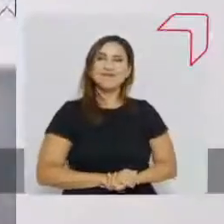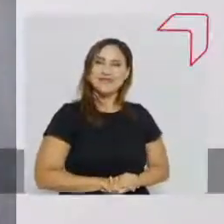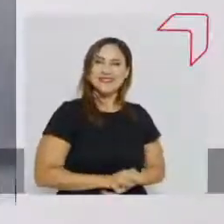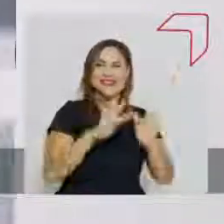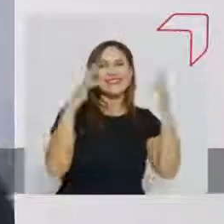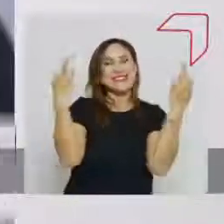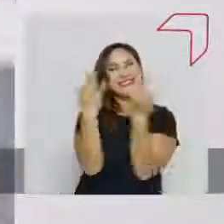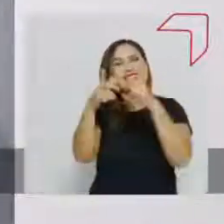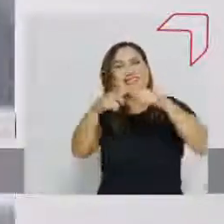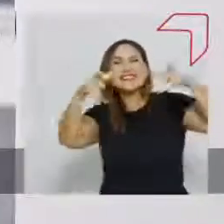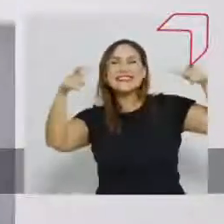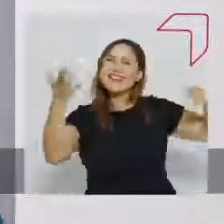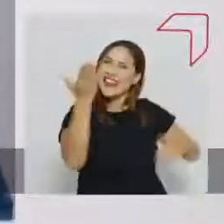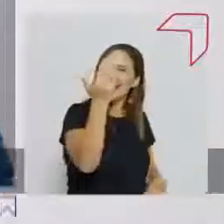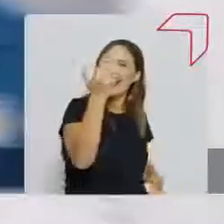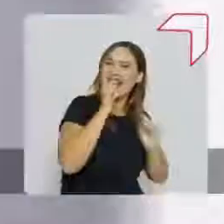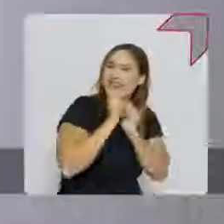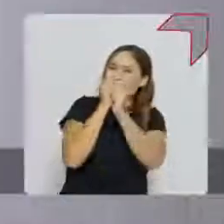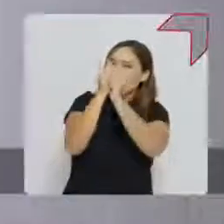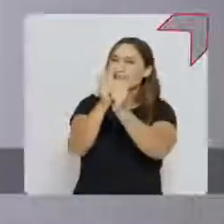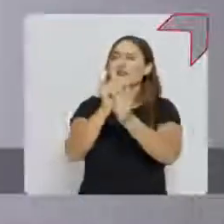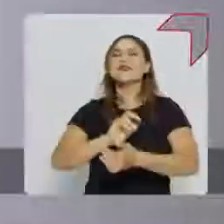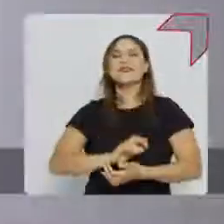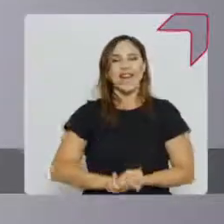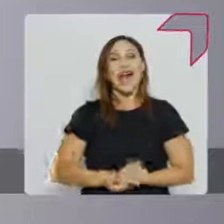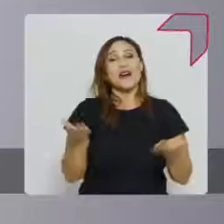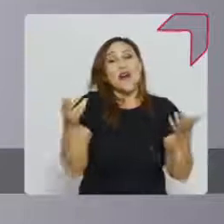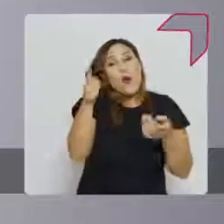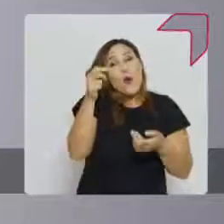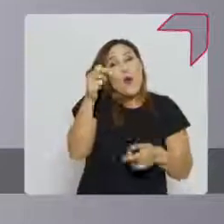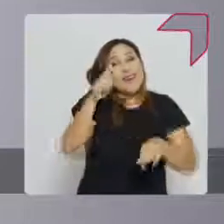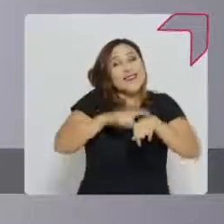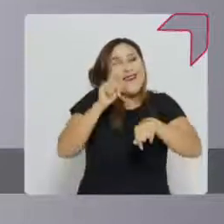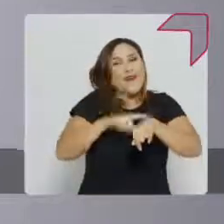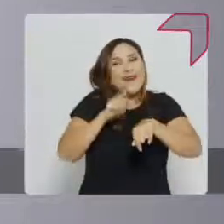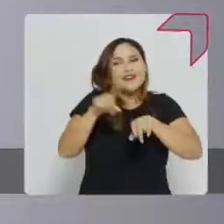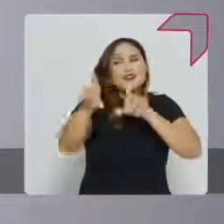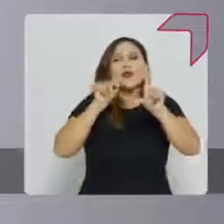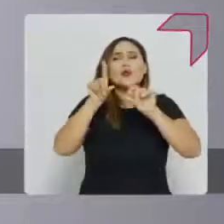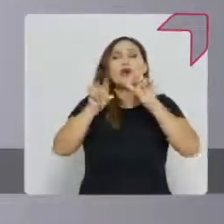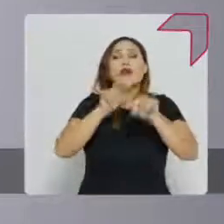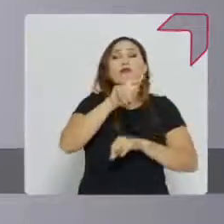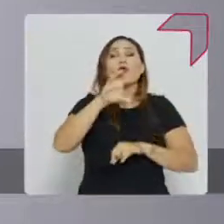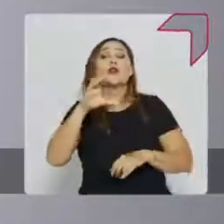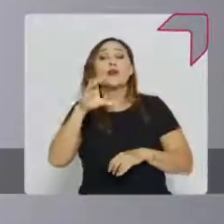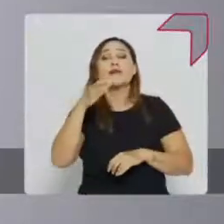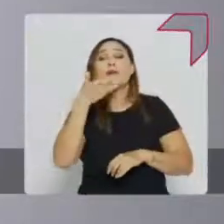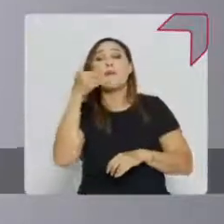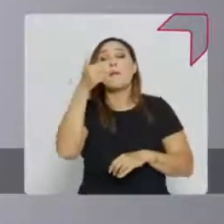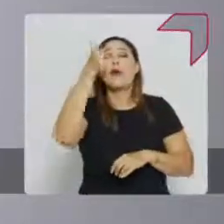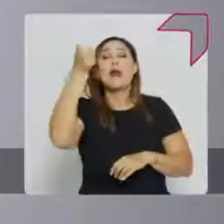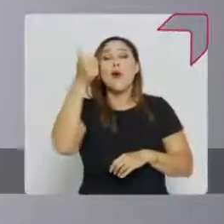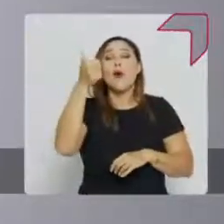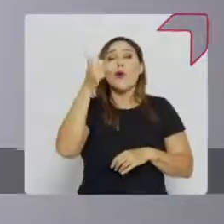A família tá crescendo, vamos junto todo mundo. Está chegando a hora de decidir qual vitória da Conquista você quer